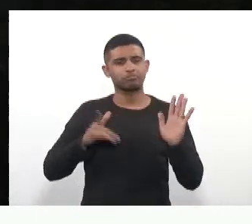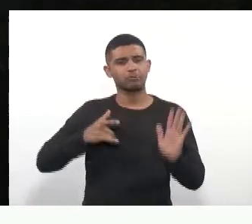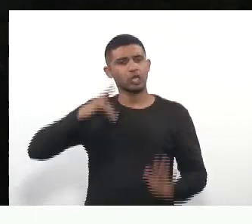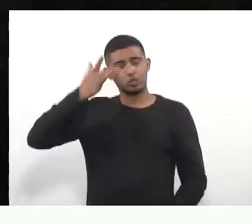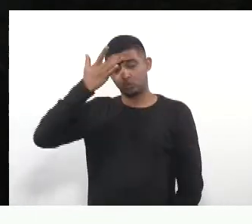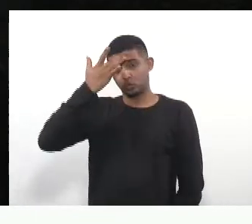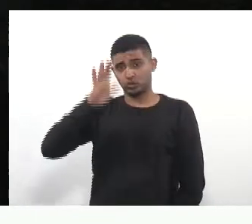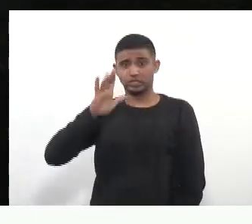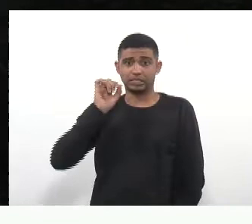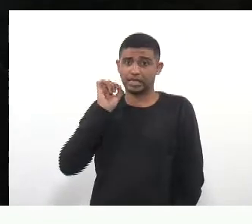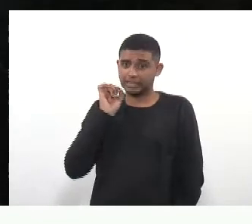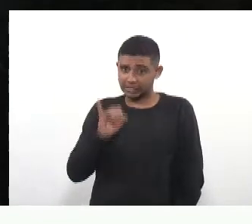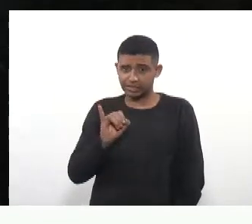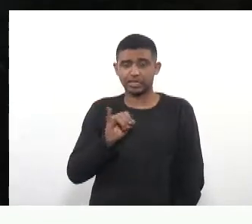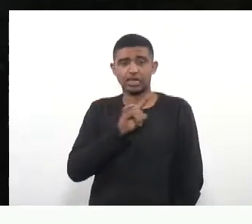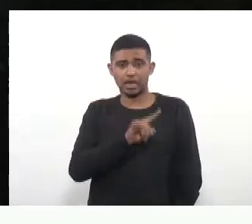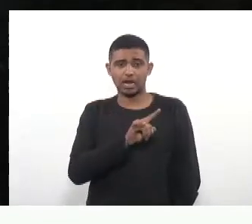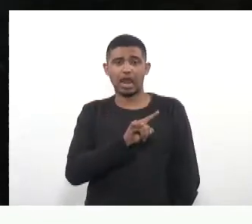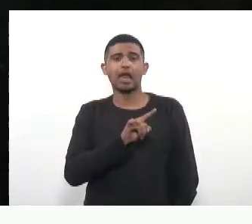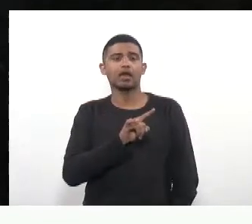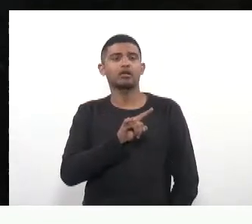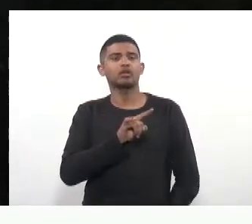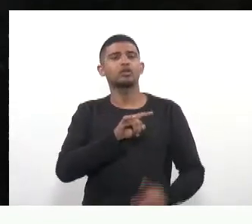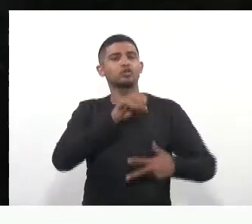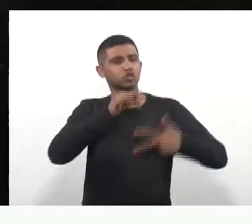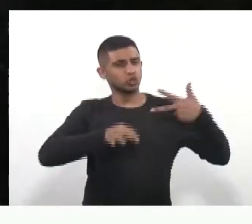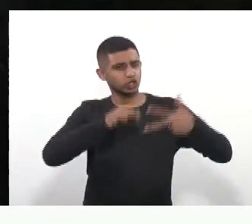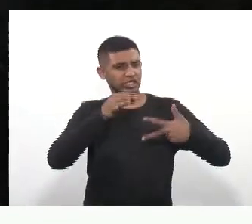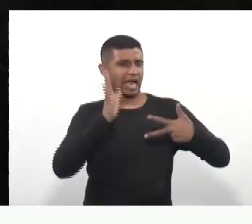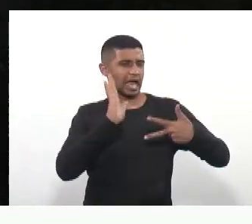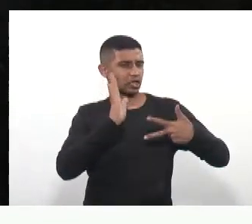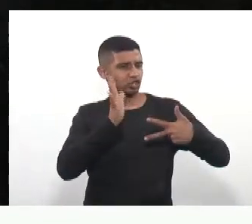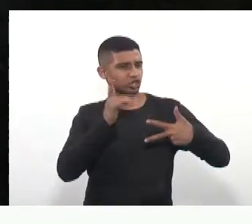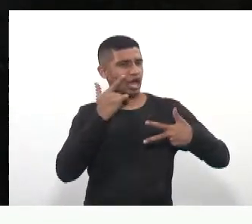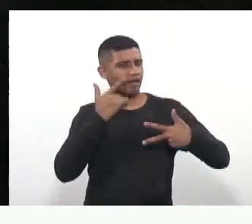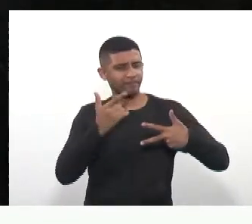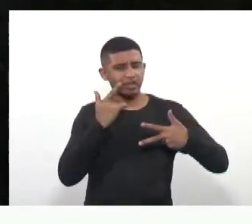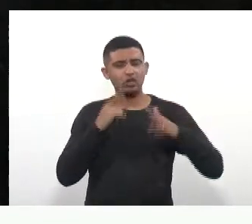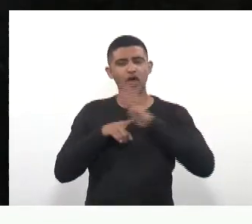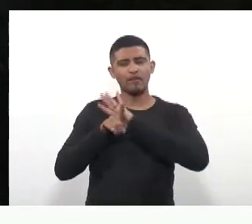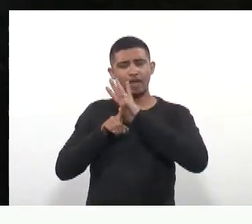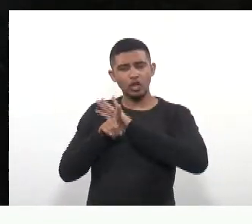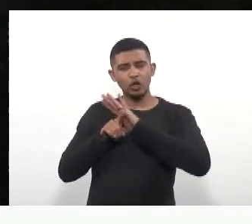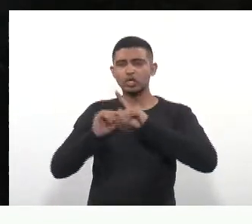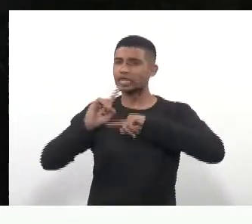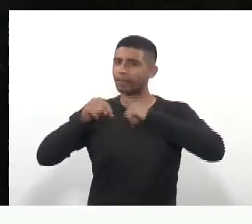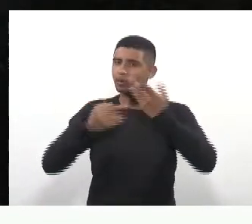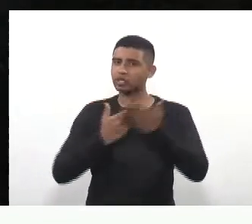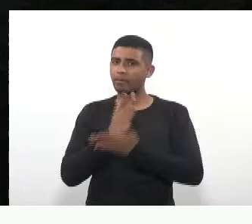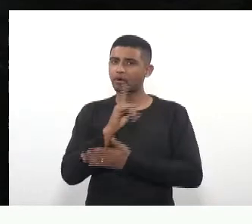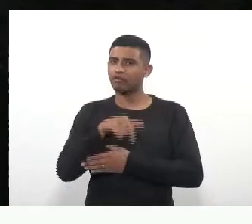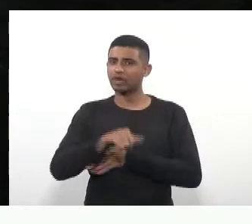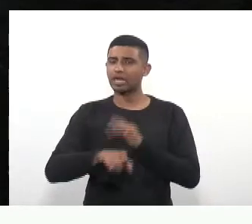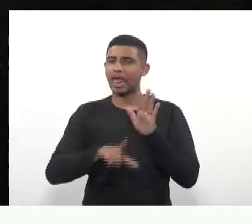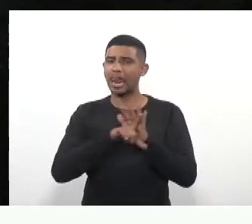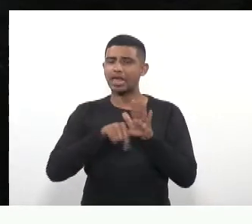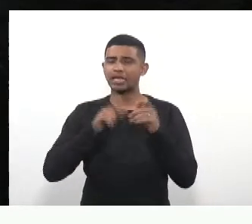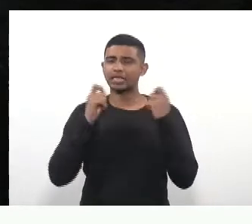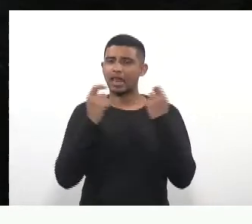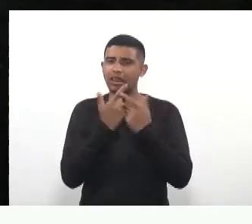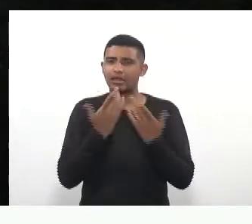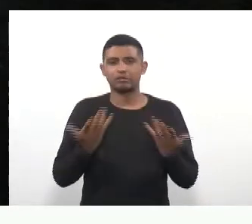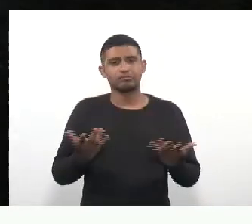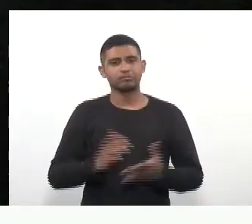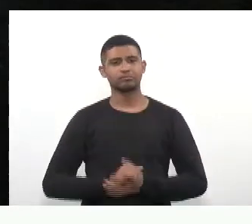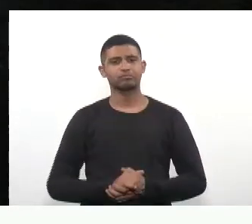se isso foi apreciado pelo Poder Judiciário depois da aprovação da lei por essa casa. Ao que